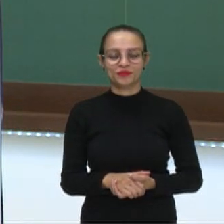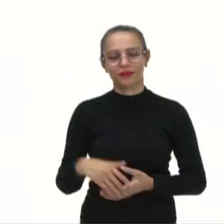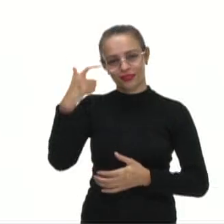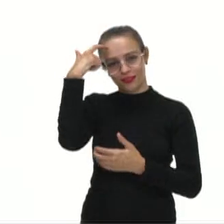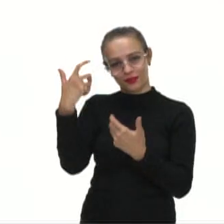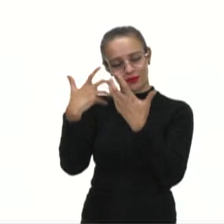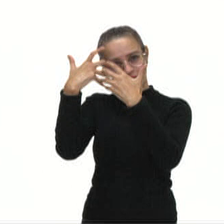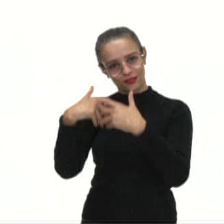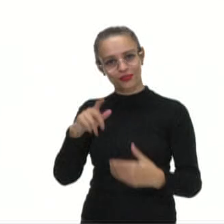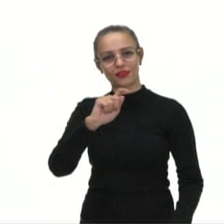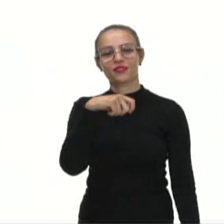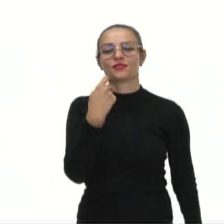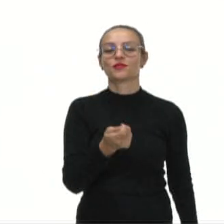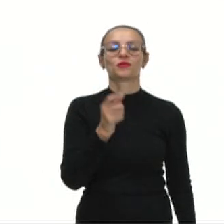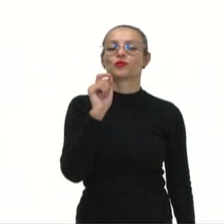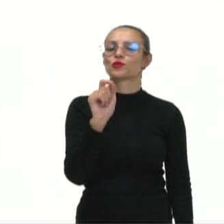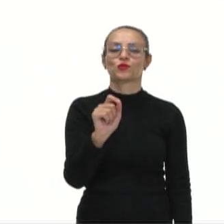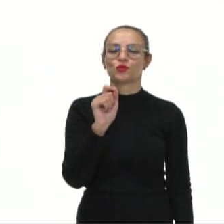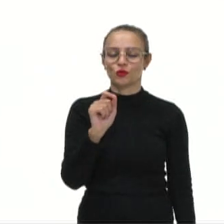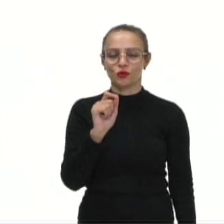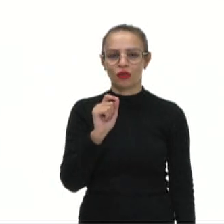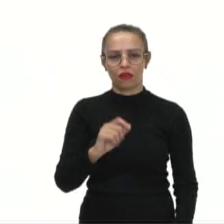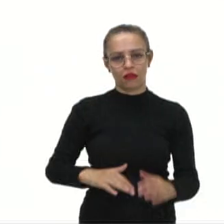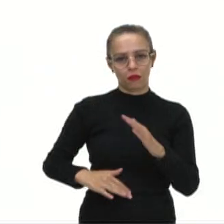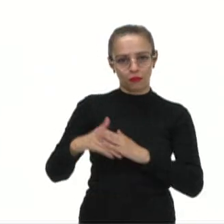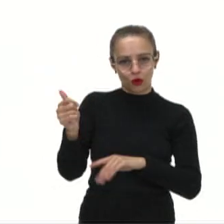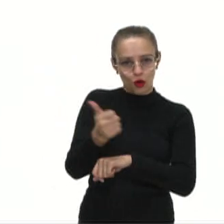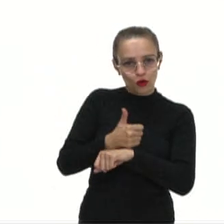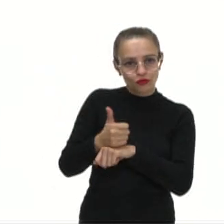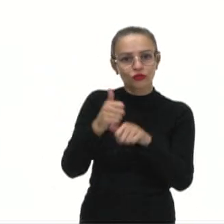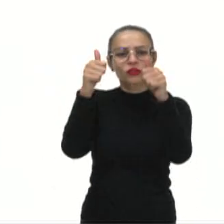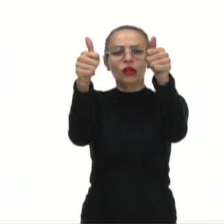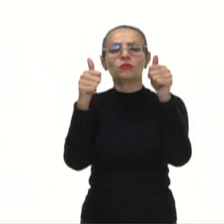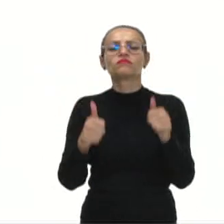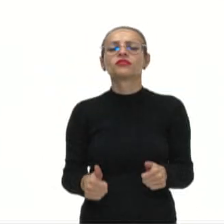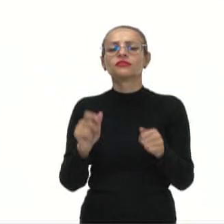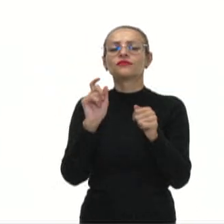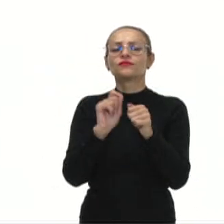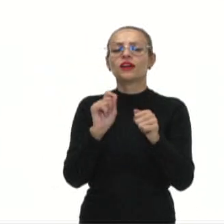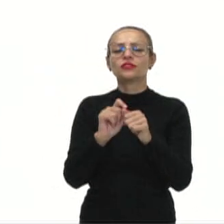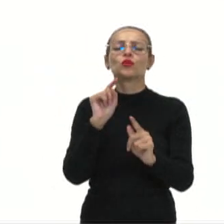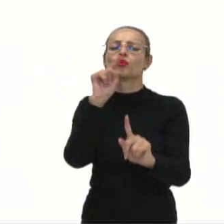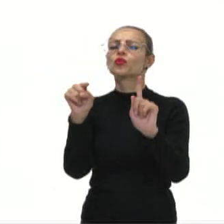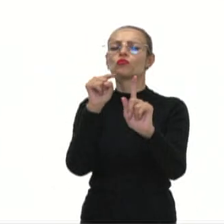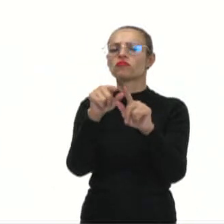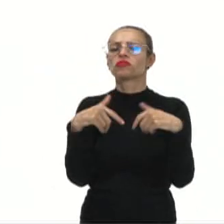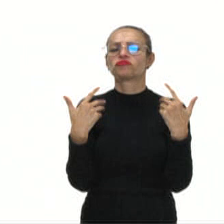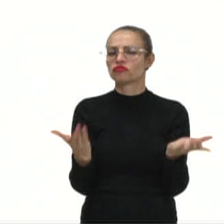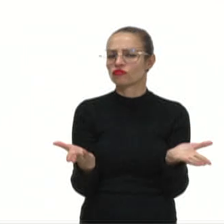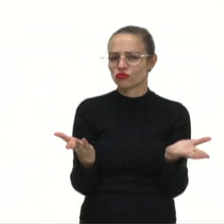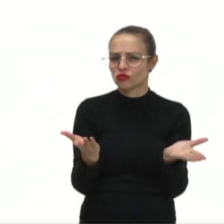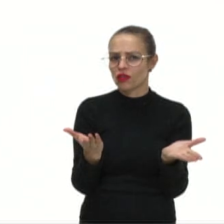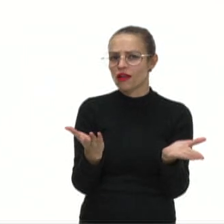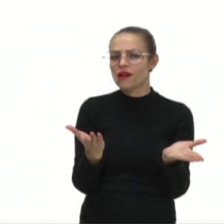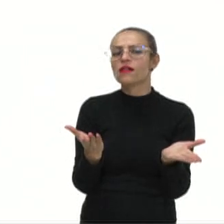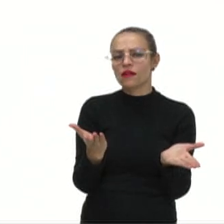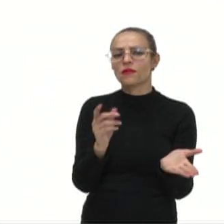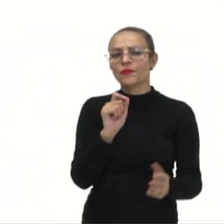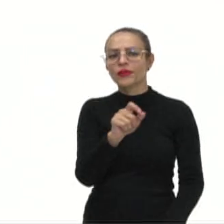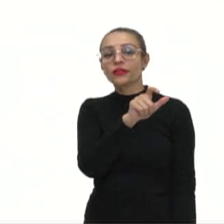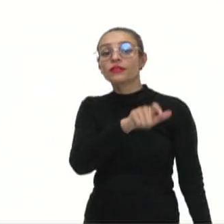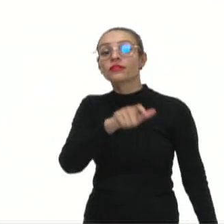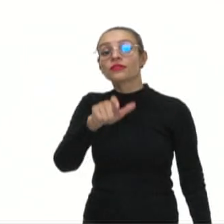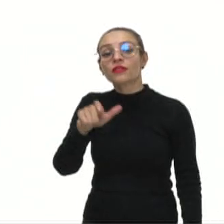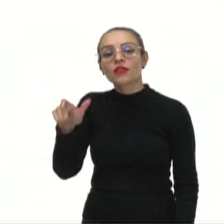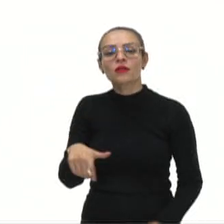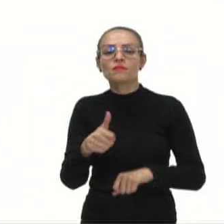Refletindo sobre a produção profissional de um cartaz, qual é a finalidade e quem são os